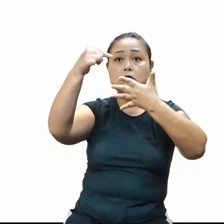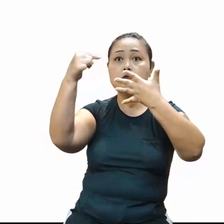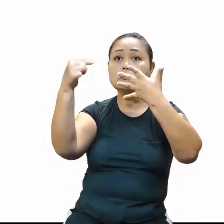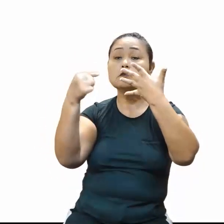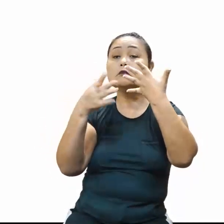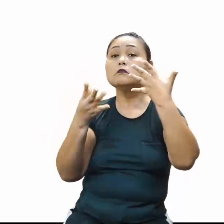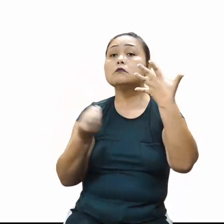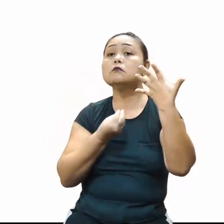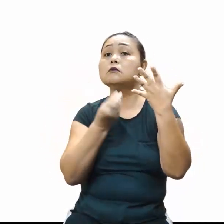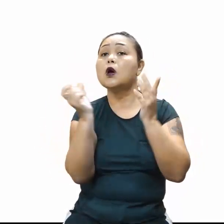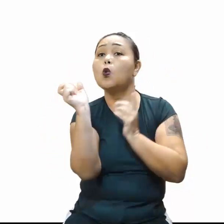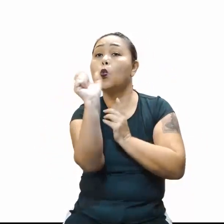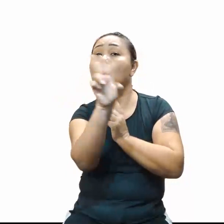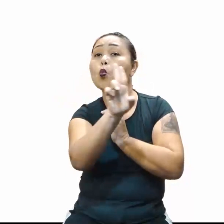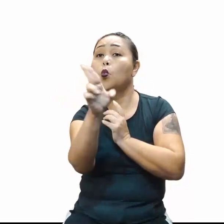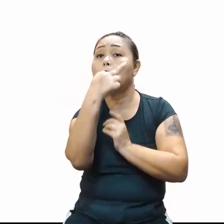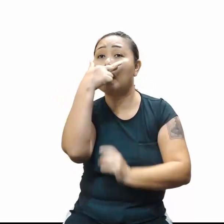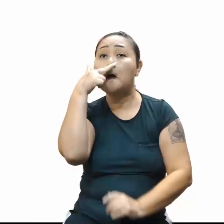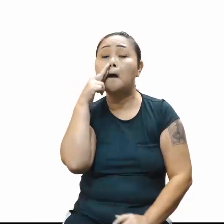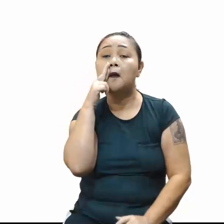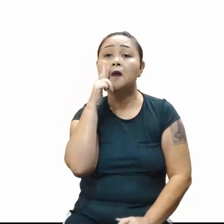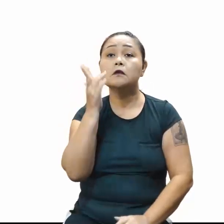ao Prêmio Nobel da Paz?